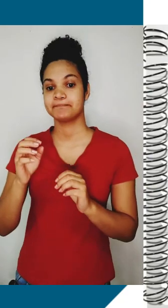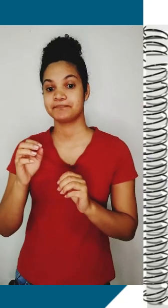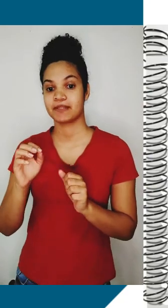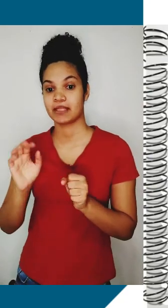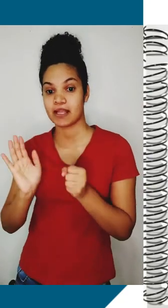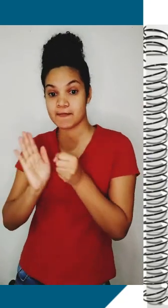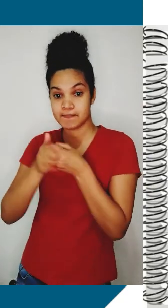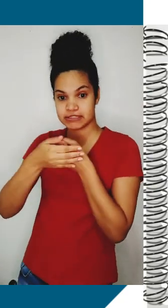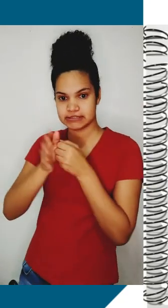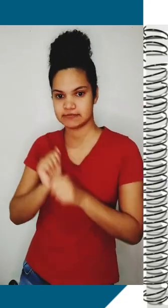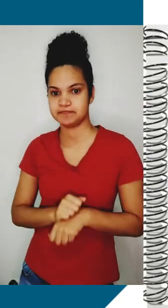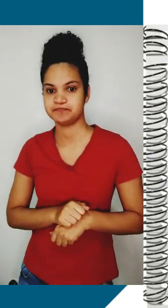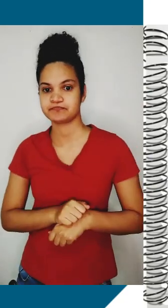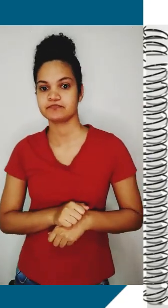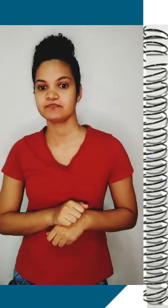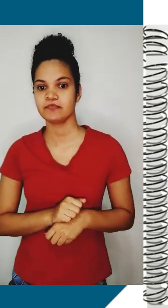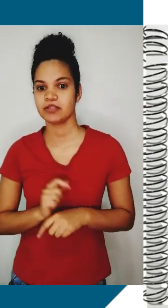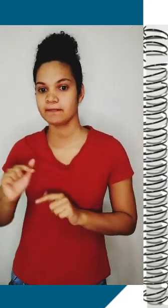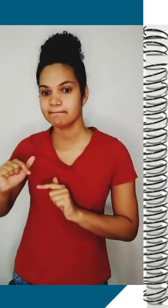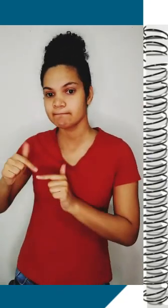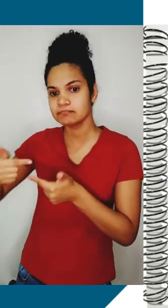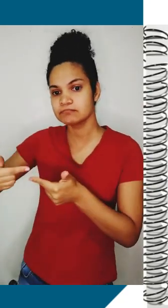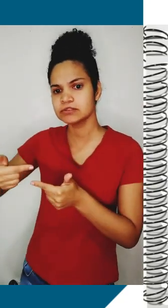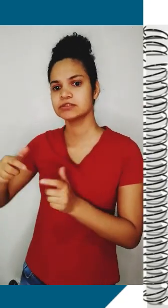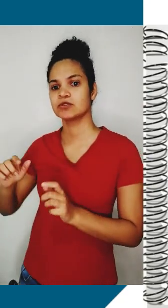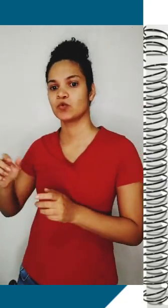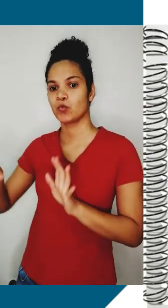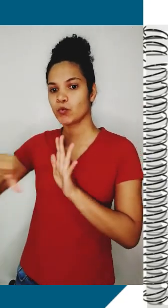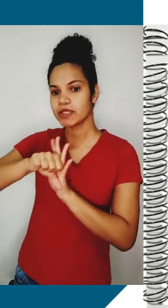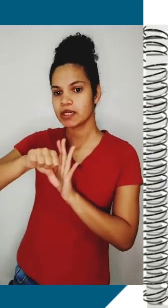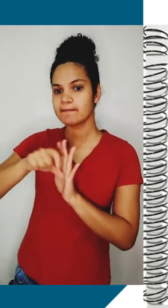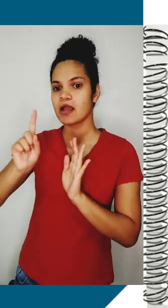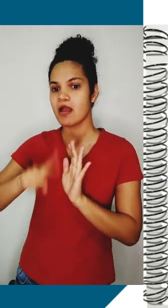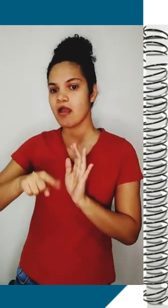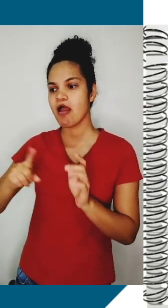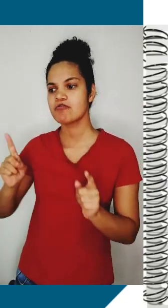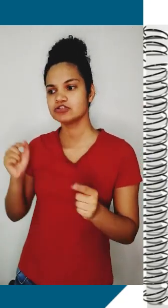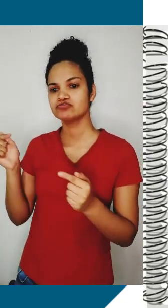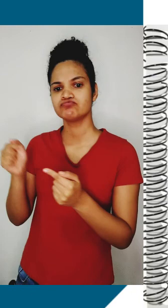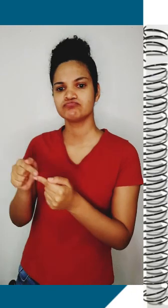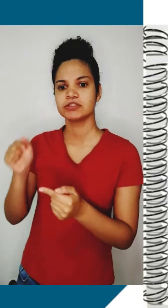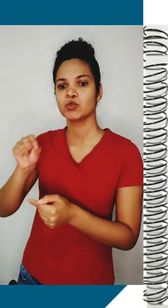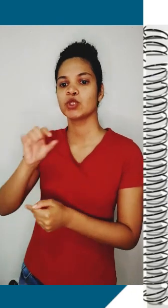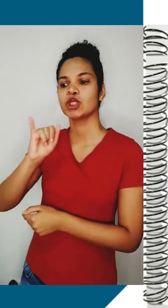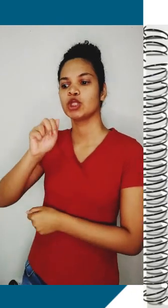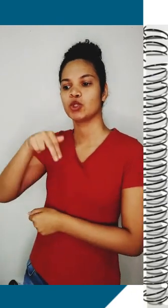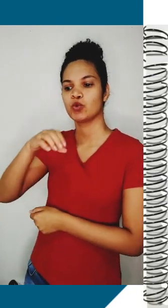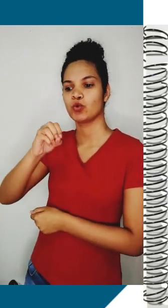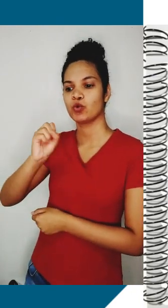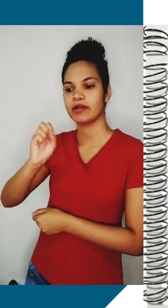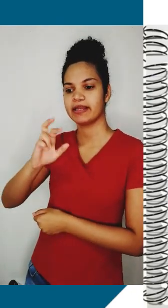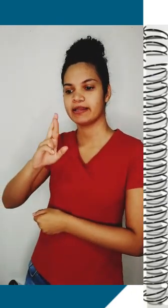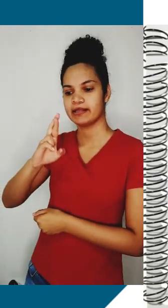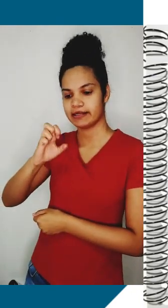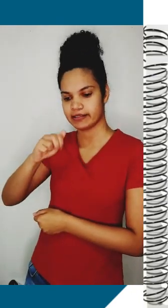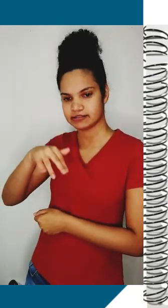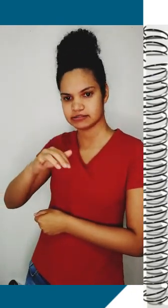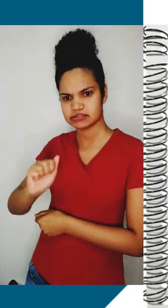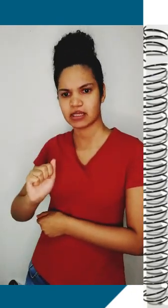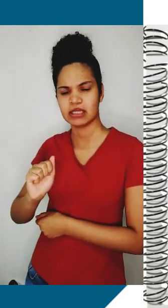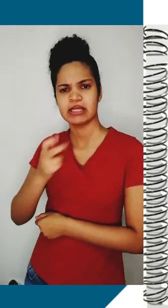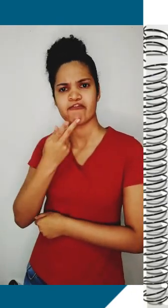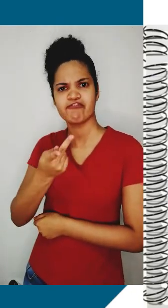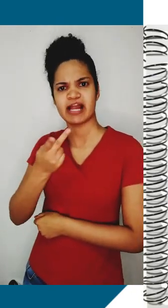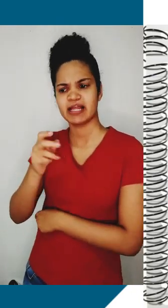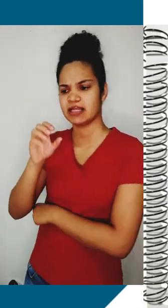sugestiva, praticar um crime como resposta a outro é, por si só, uma incoerência. Perceba a escolha das palavras. Se eu